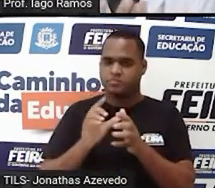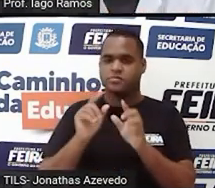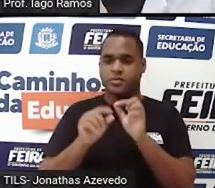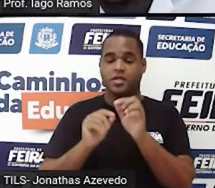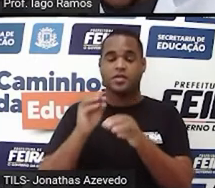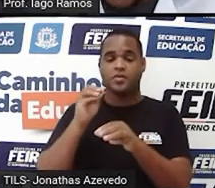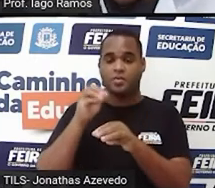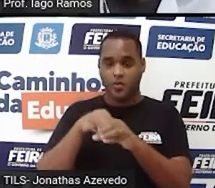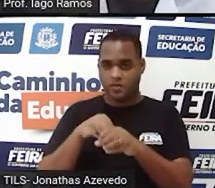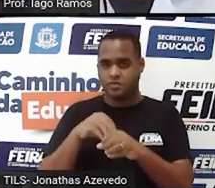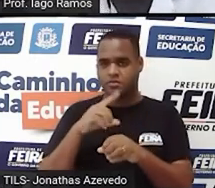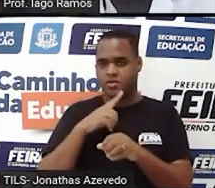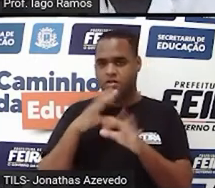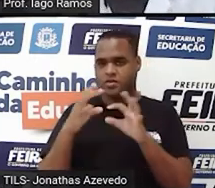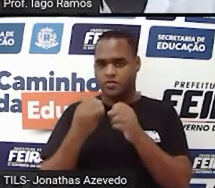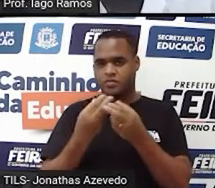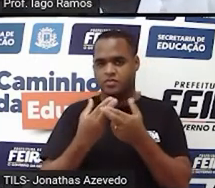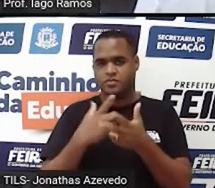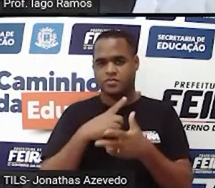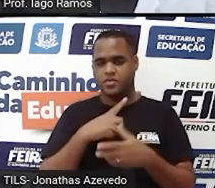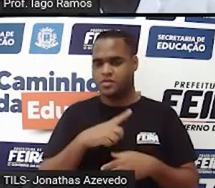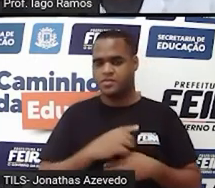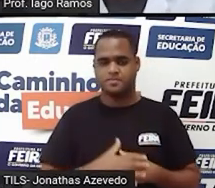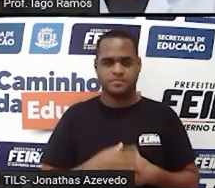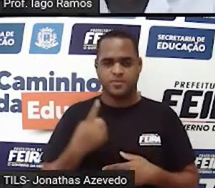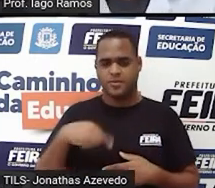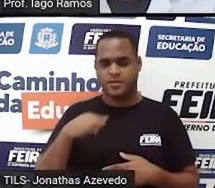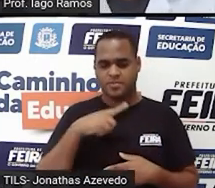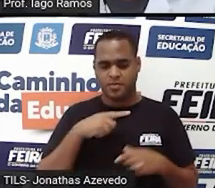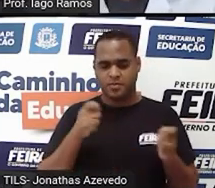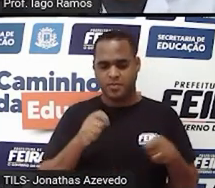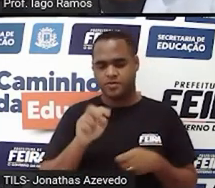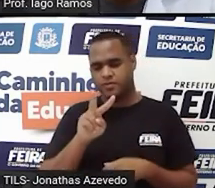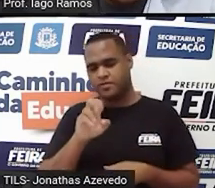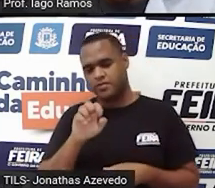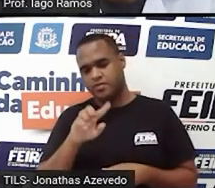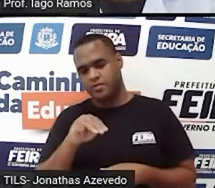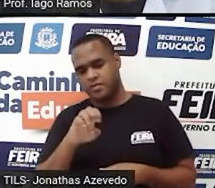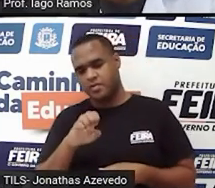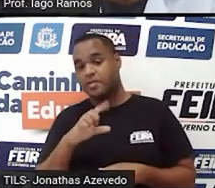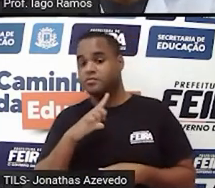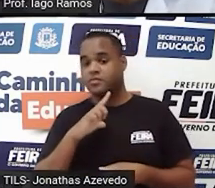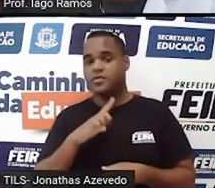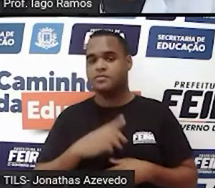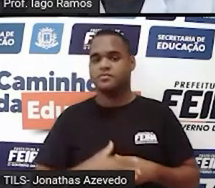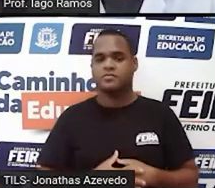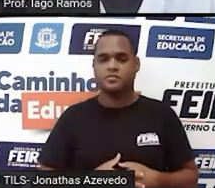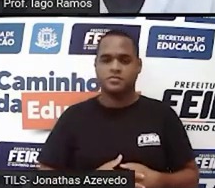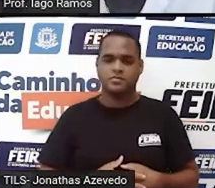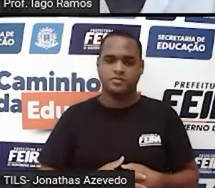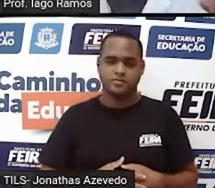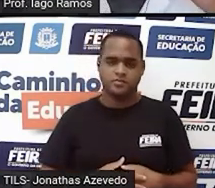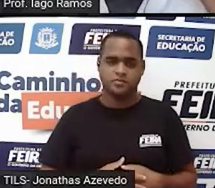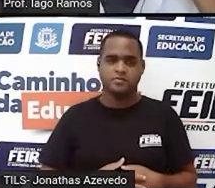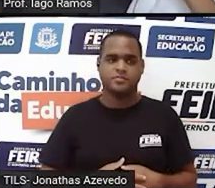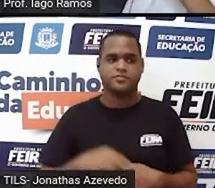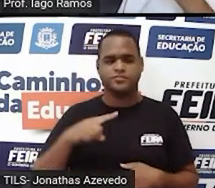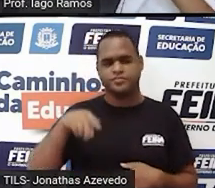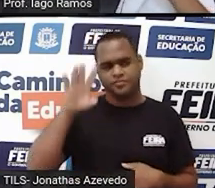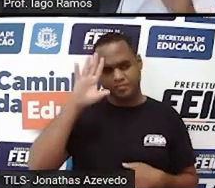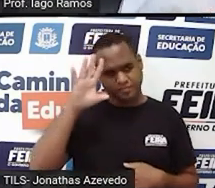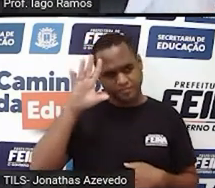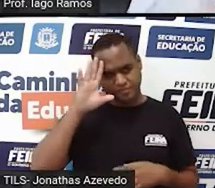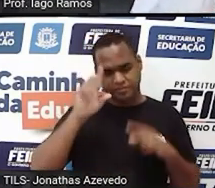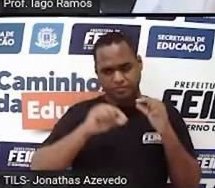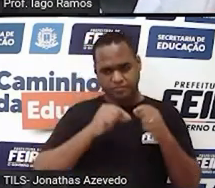espaço de dentro da Bola e a gente chama de volume né Vamos pensar